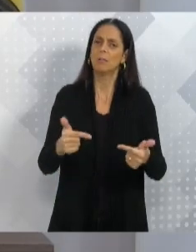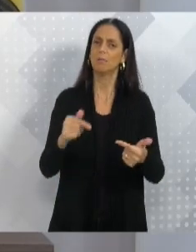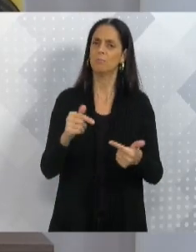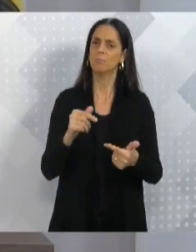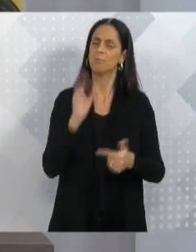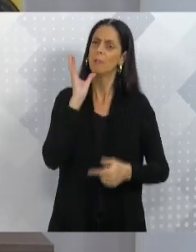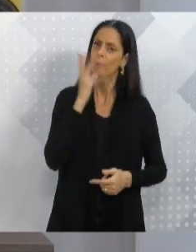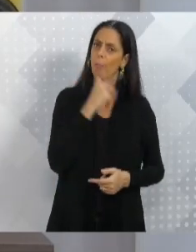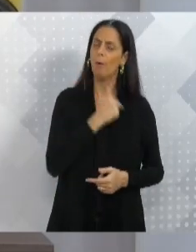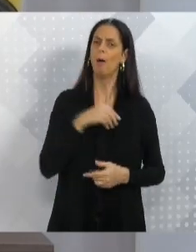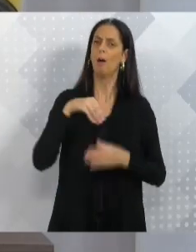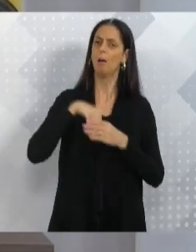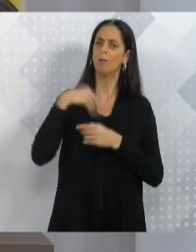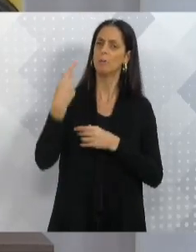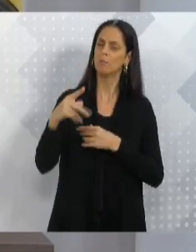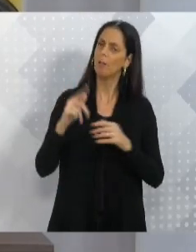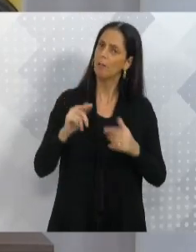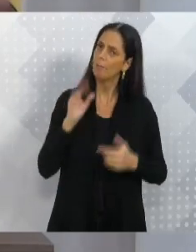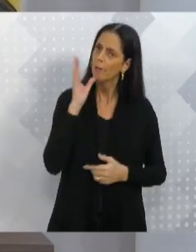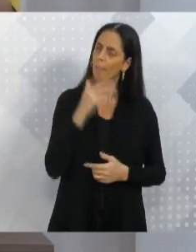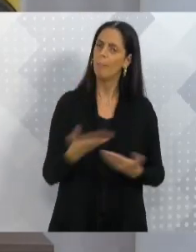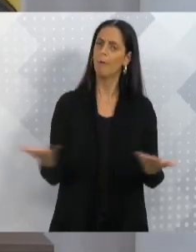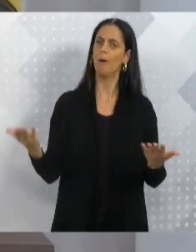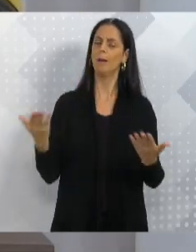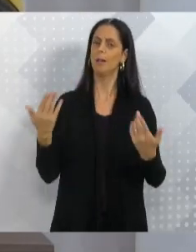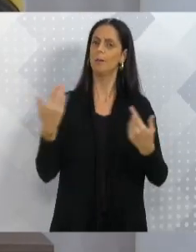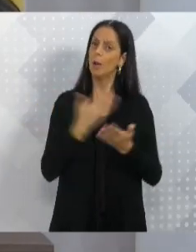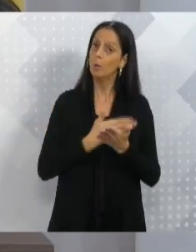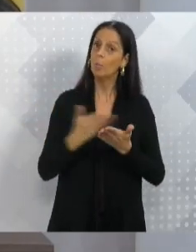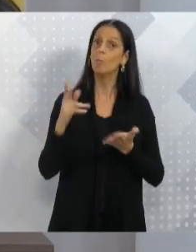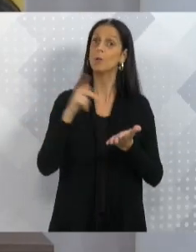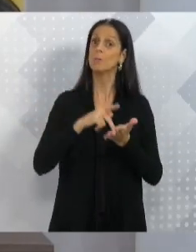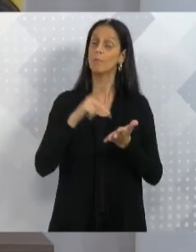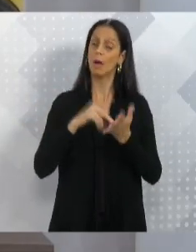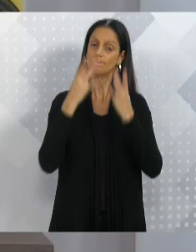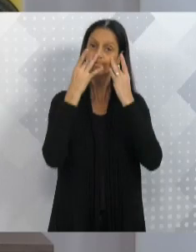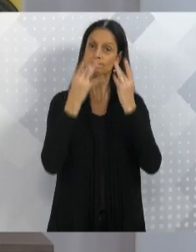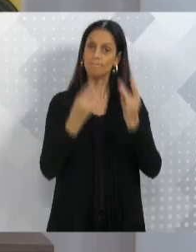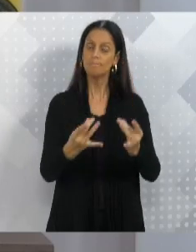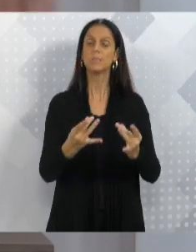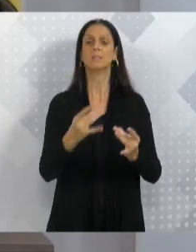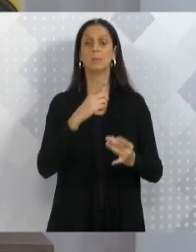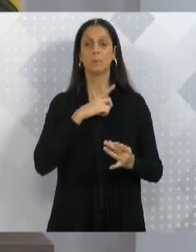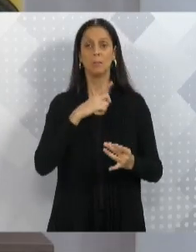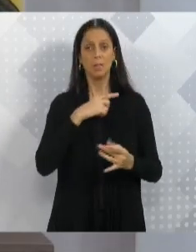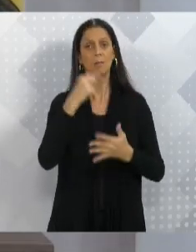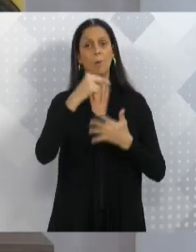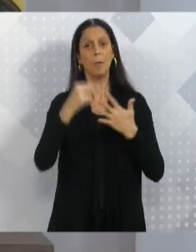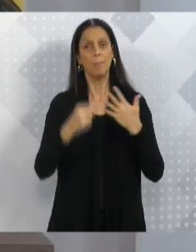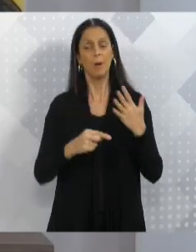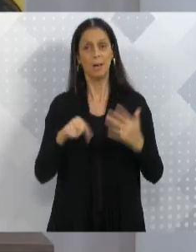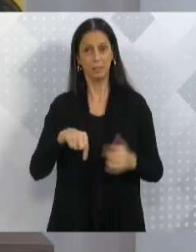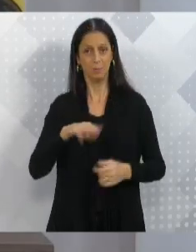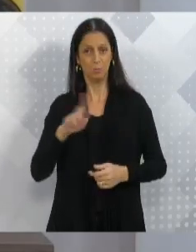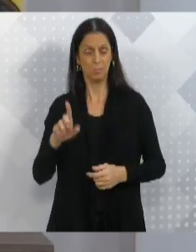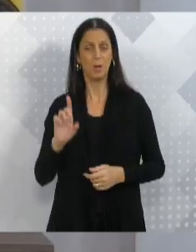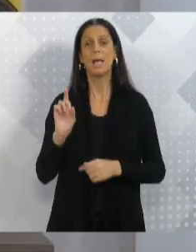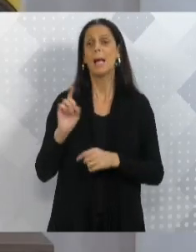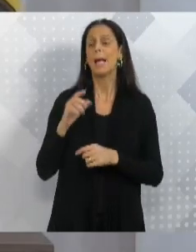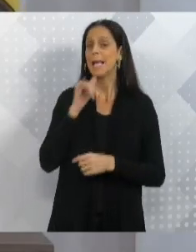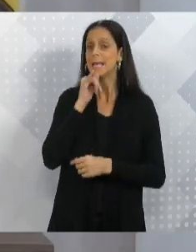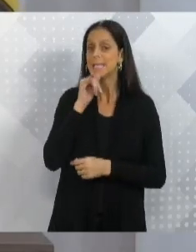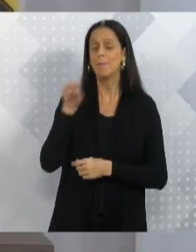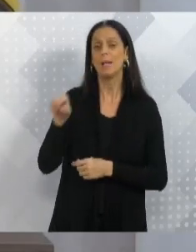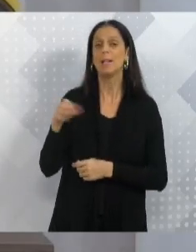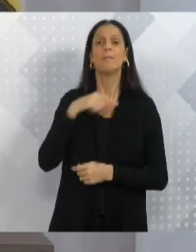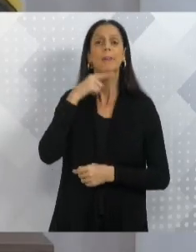na atitude desse governador que está aí para realmente começar a olhar para essas situações. E não é só porque o outro deixou essa herança, é porque Blumenau